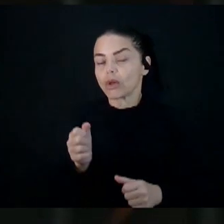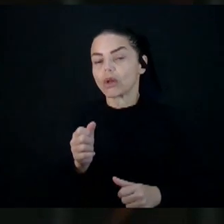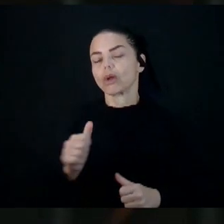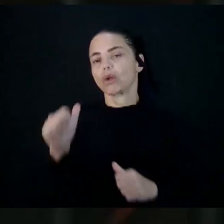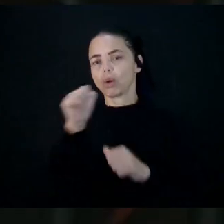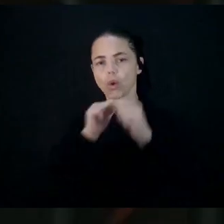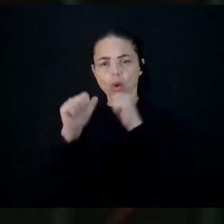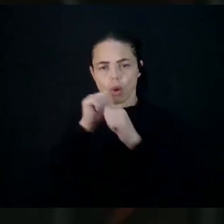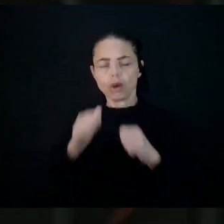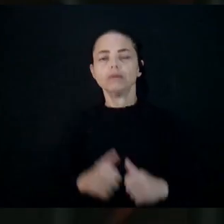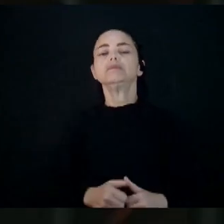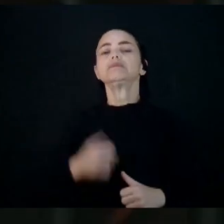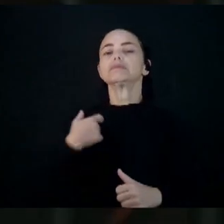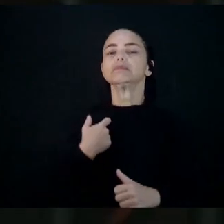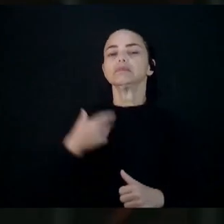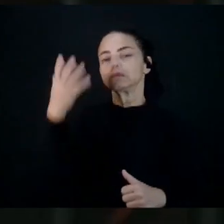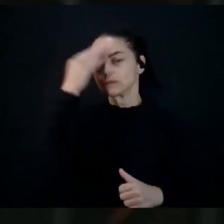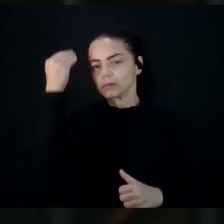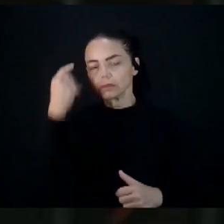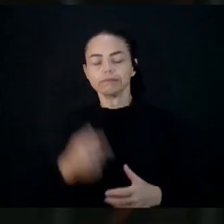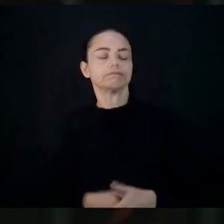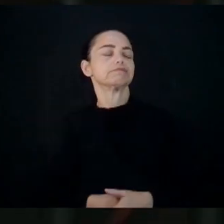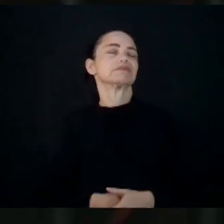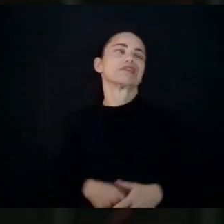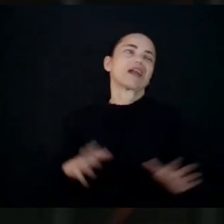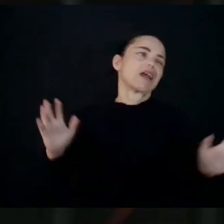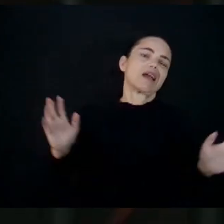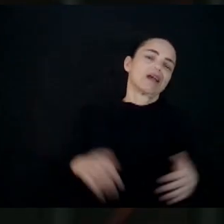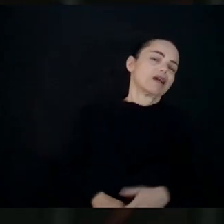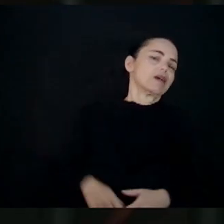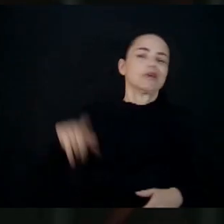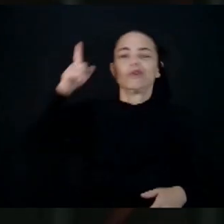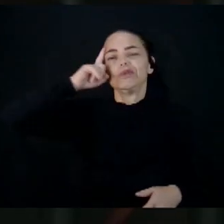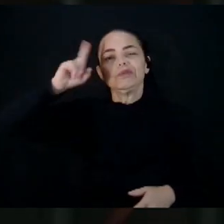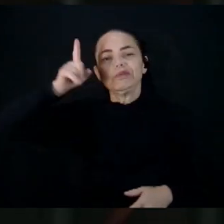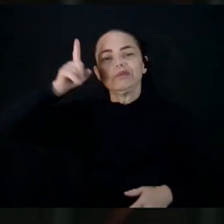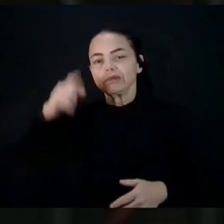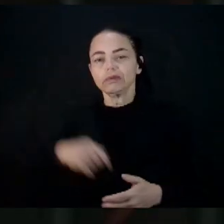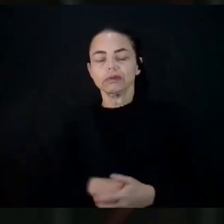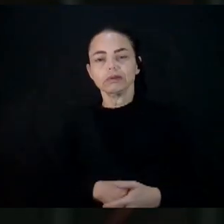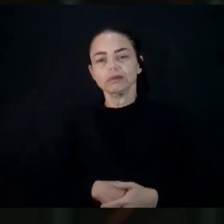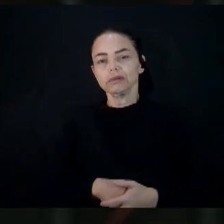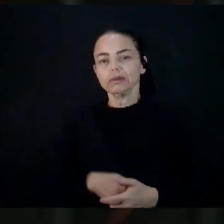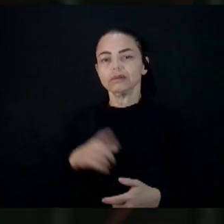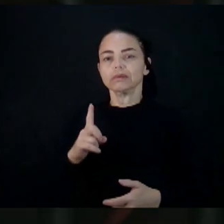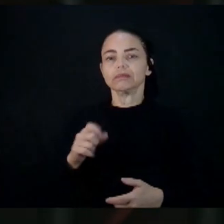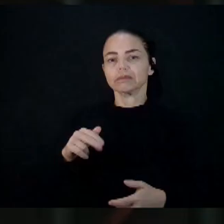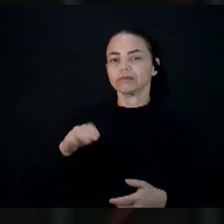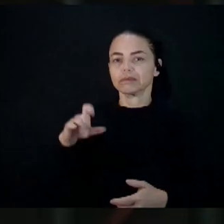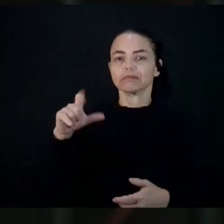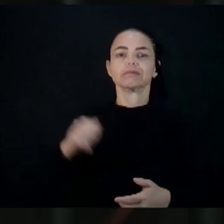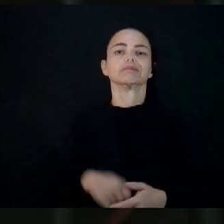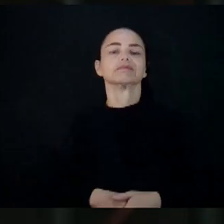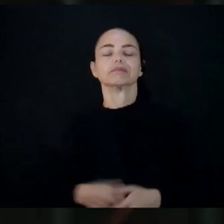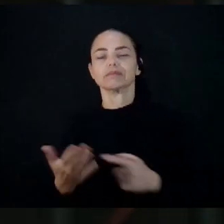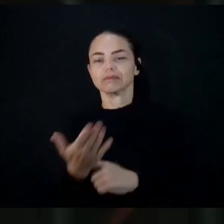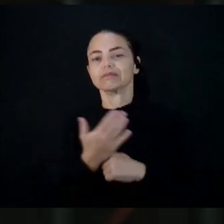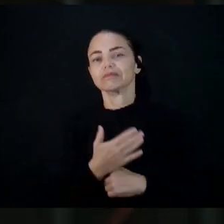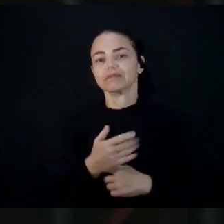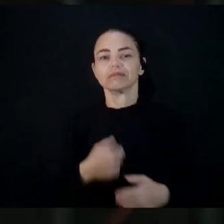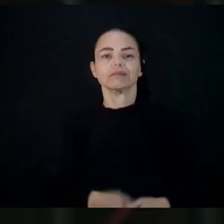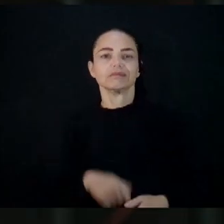frequentemente tem aquele esquecimento e você não vai lembrar da sua rotina do dia a dia. Daniela, ajuda a gente com essa resposta para a Aline, por